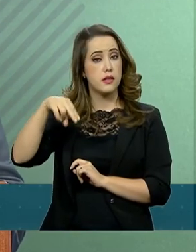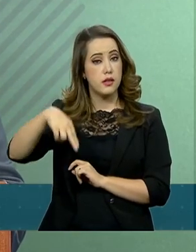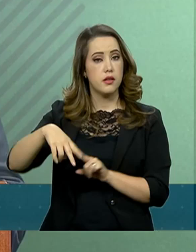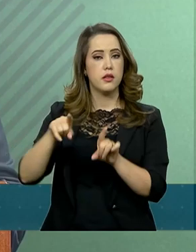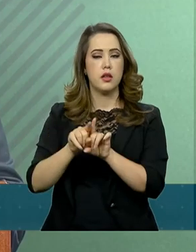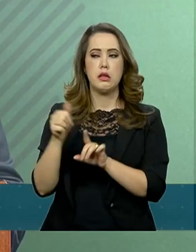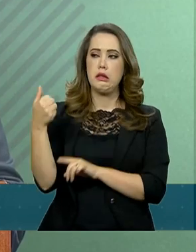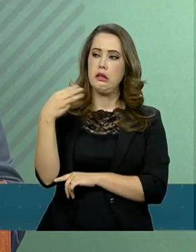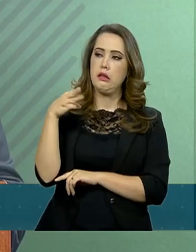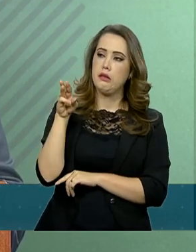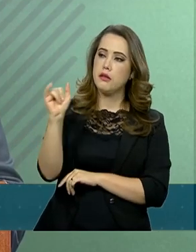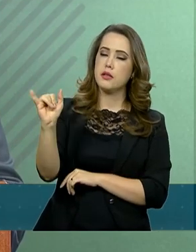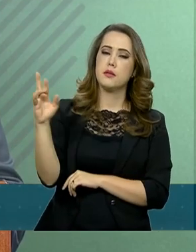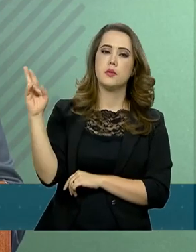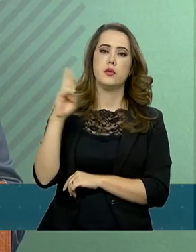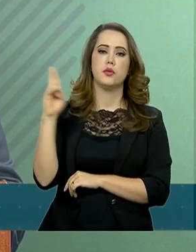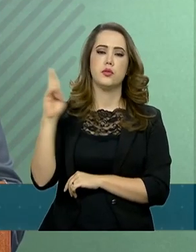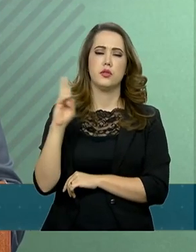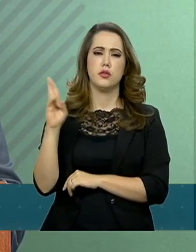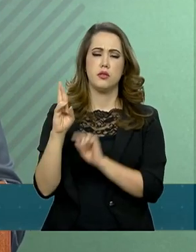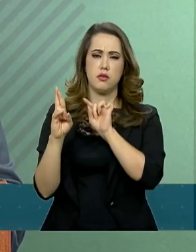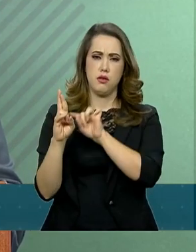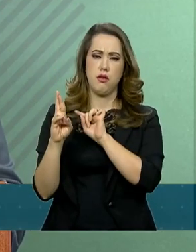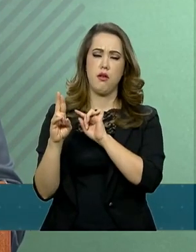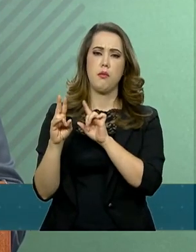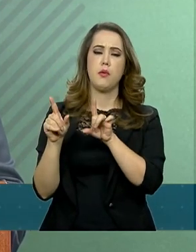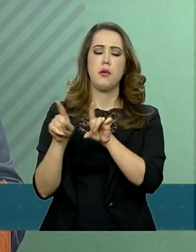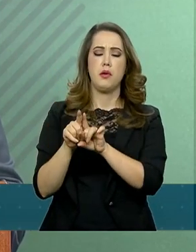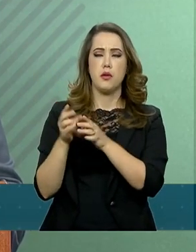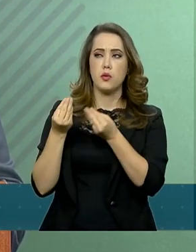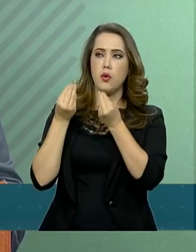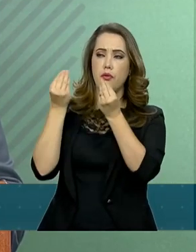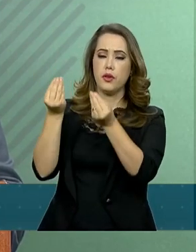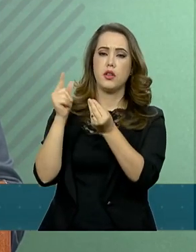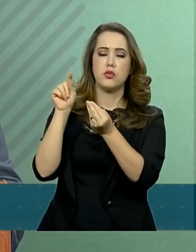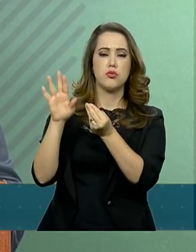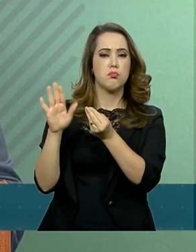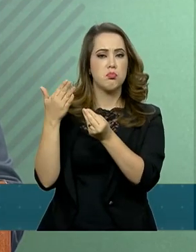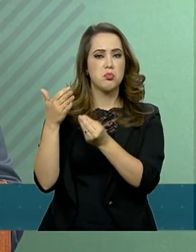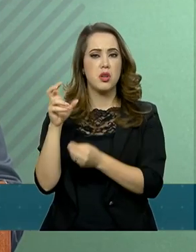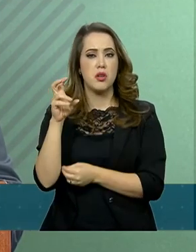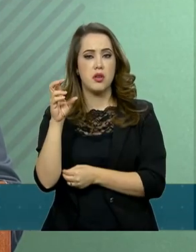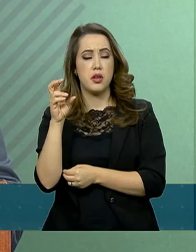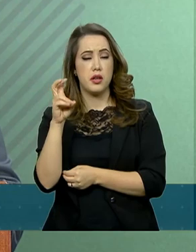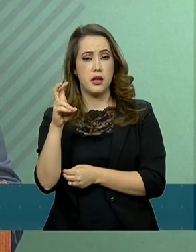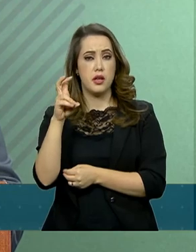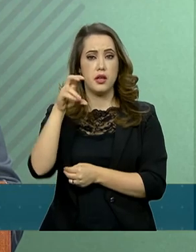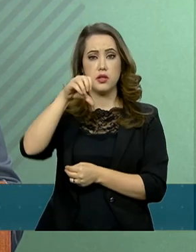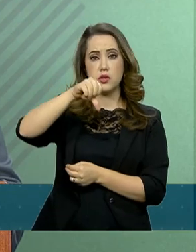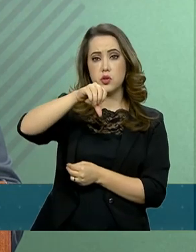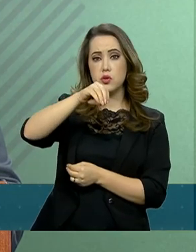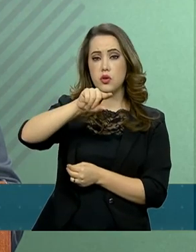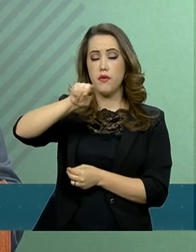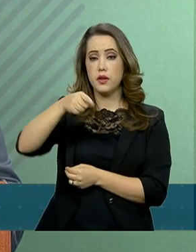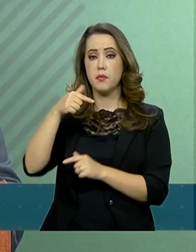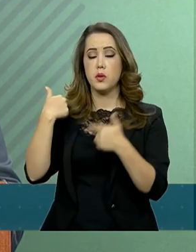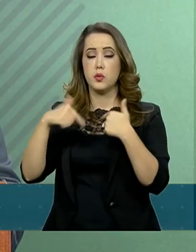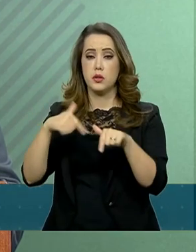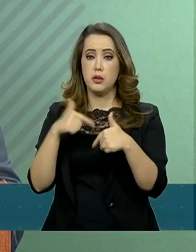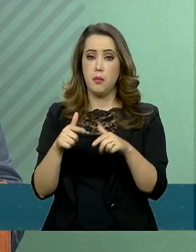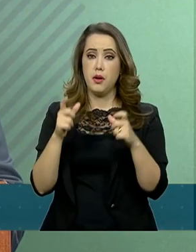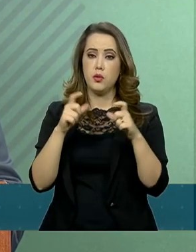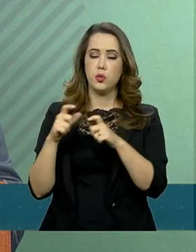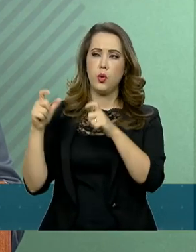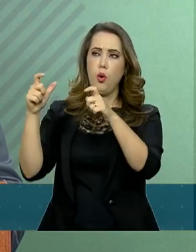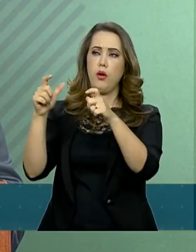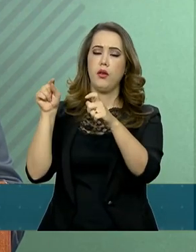os financiamentos já asseguraram o volta de 590 mil empregos na região